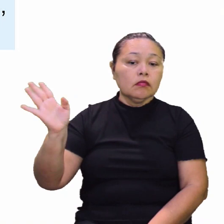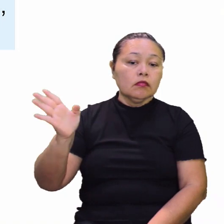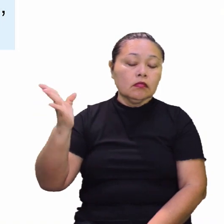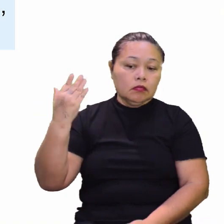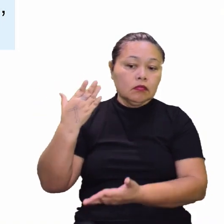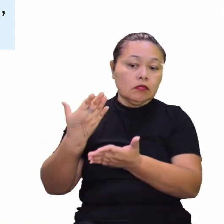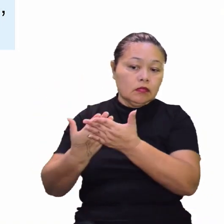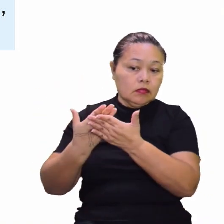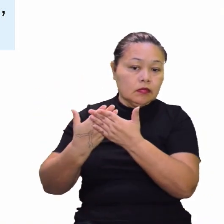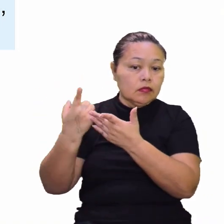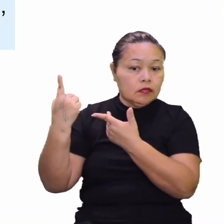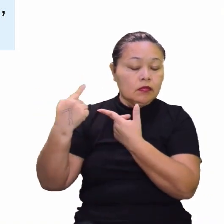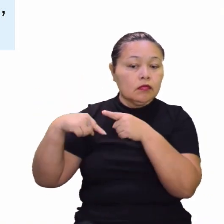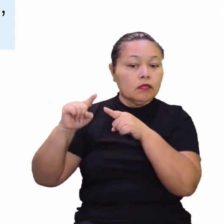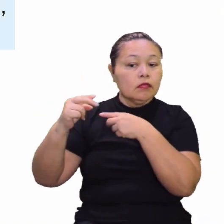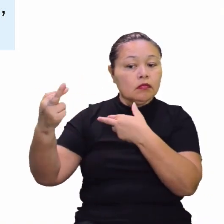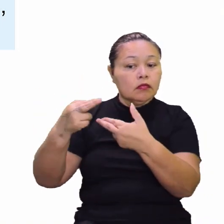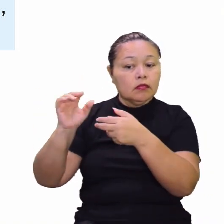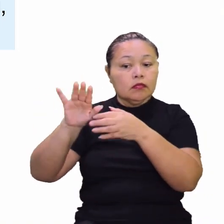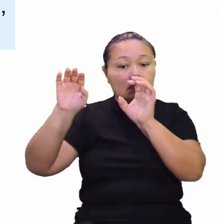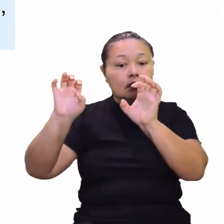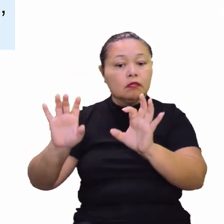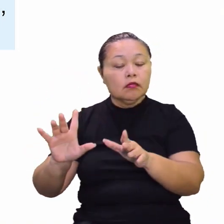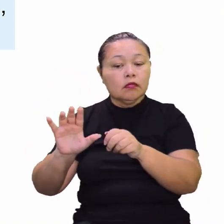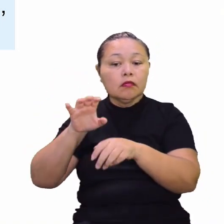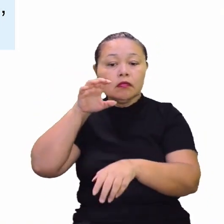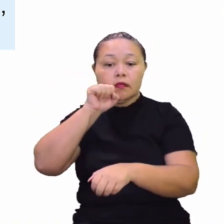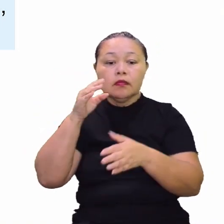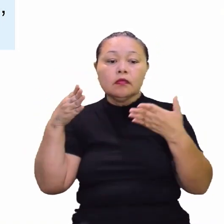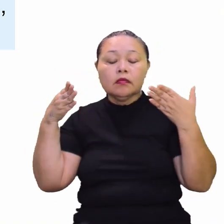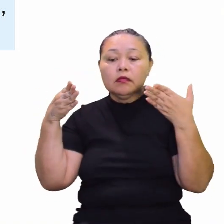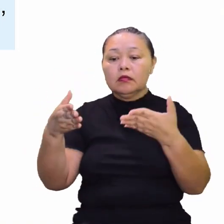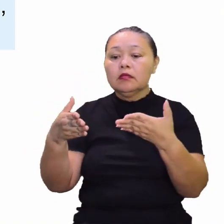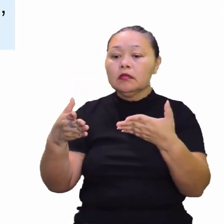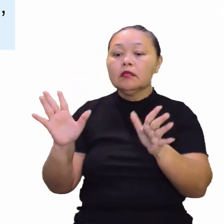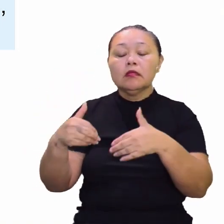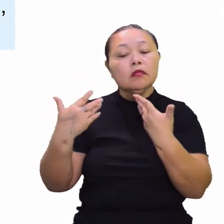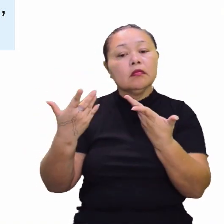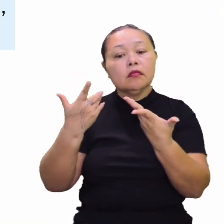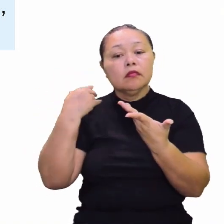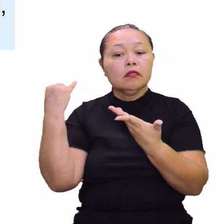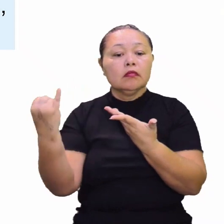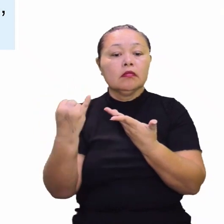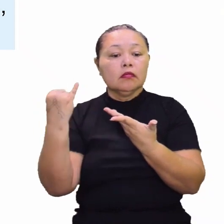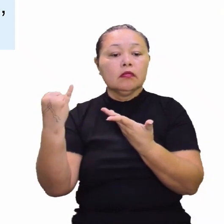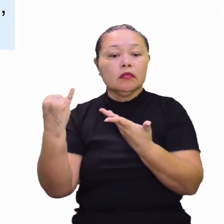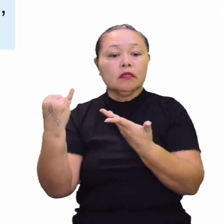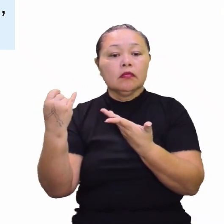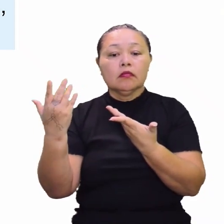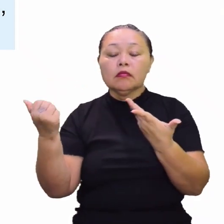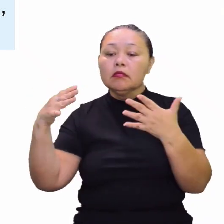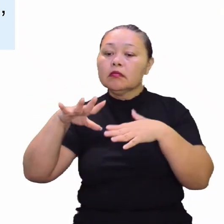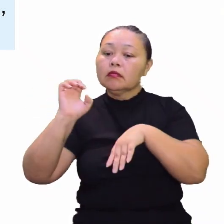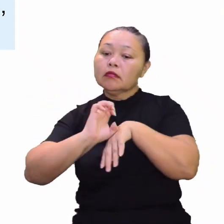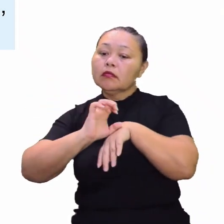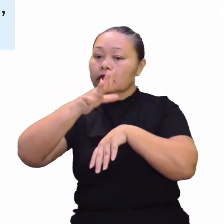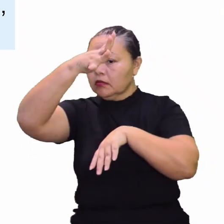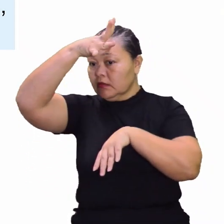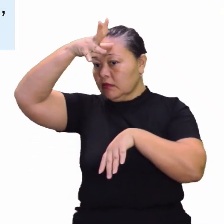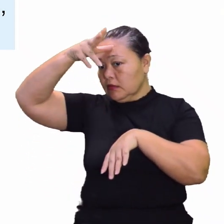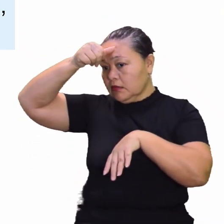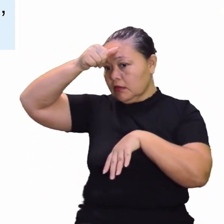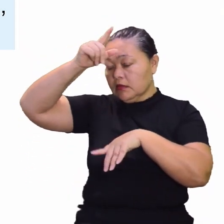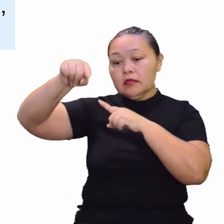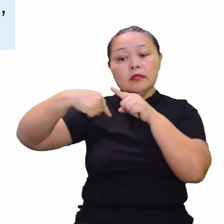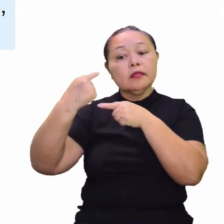já falou em aulas anteriores também, em relação à estrutura. Então, vamos focar mais na importância. Ela banha os estados do Mato